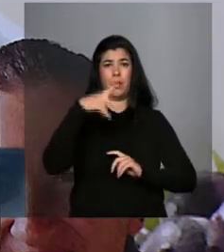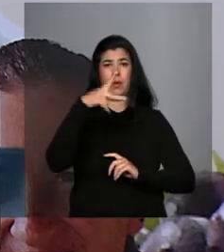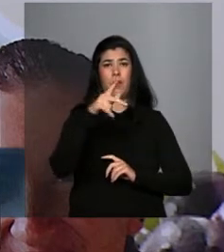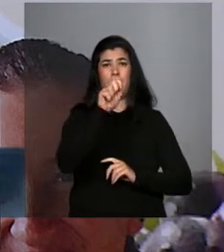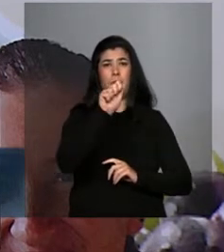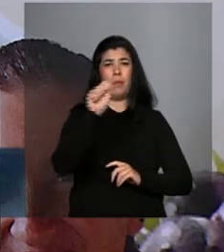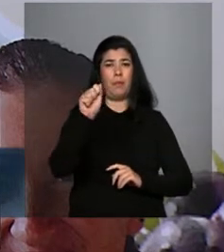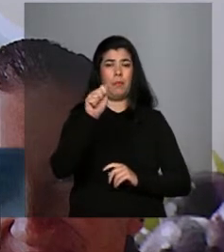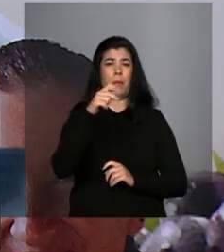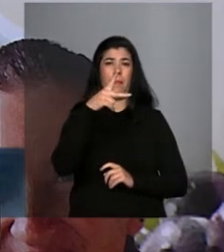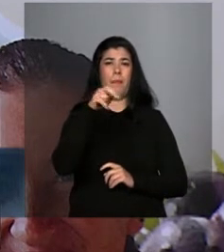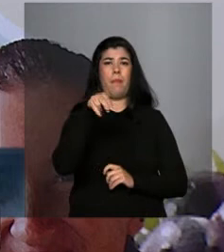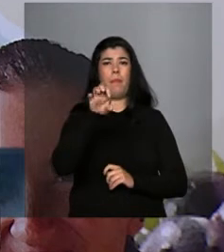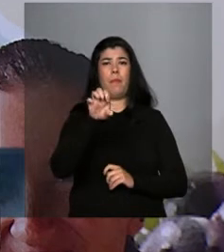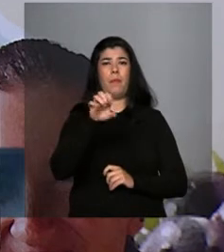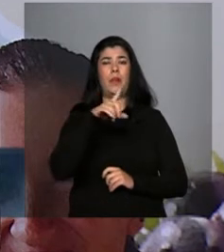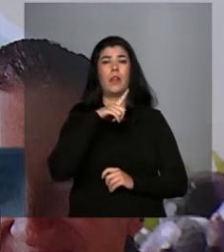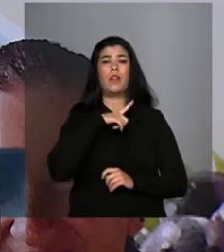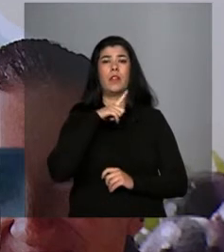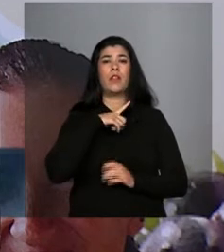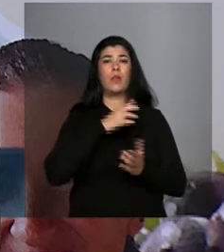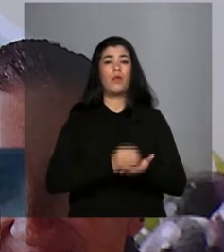PAA, contam com